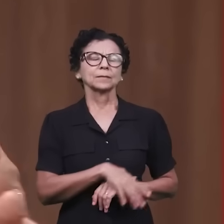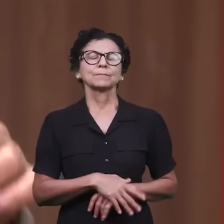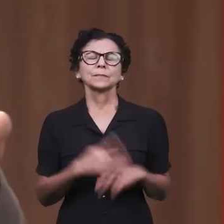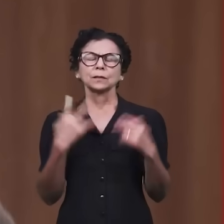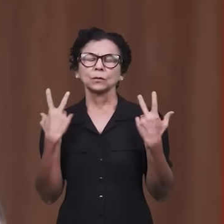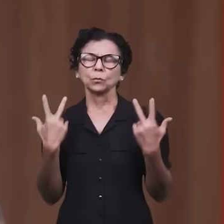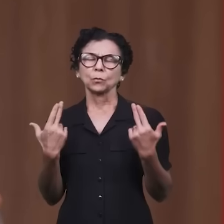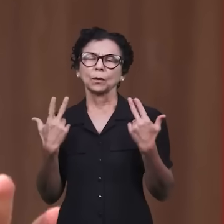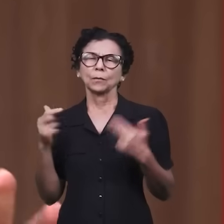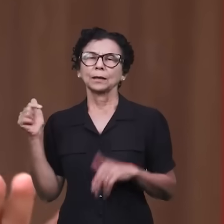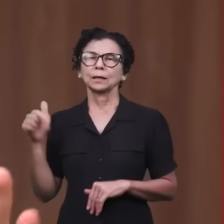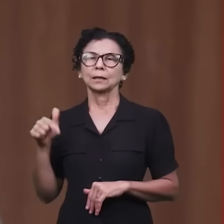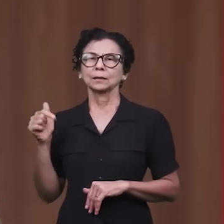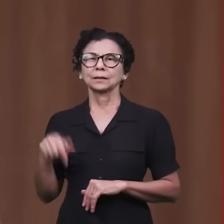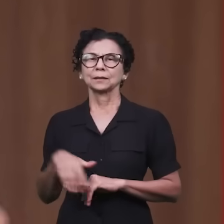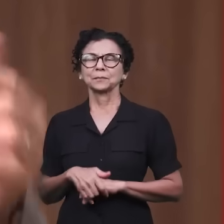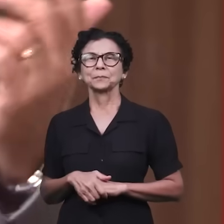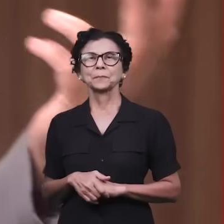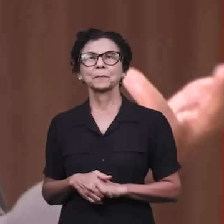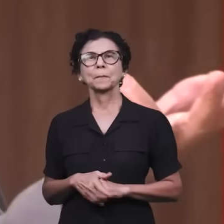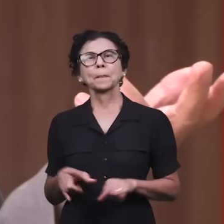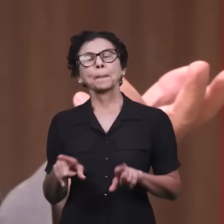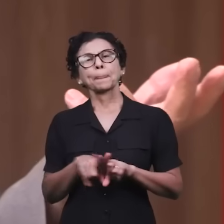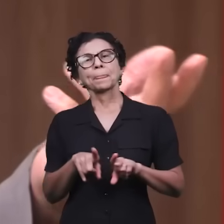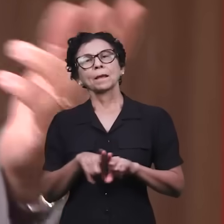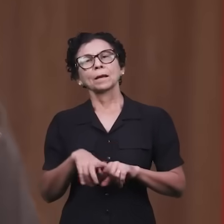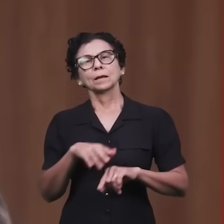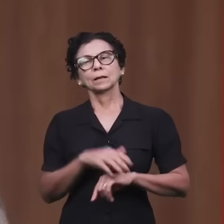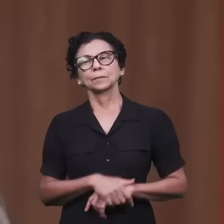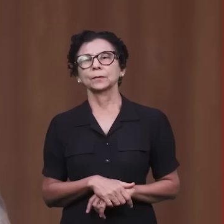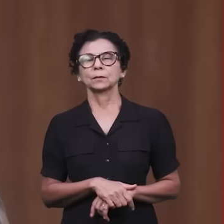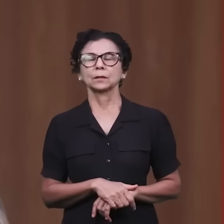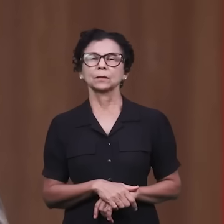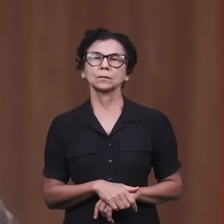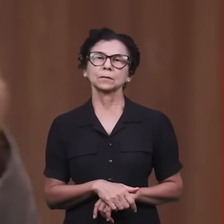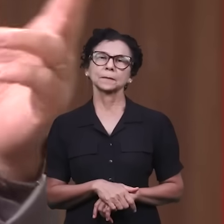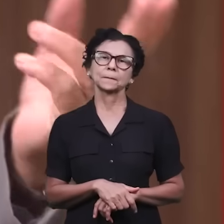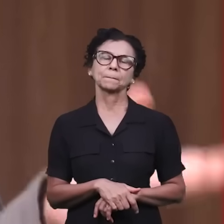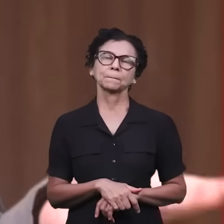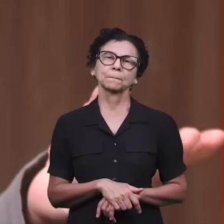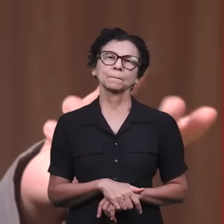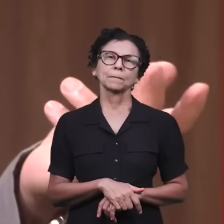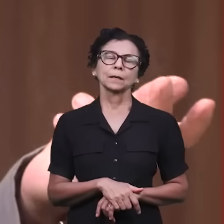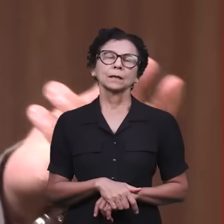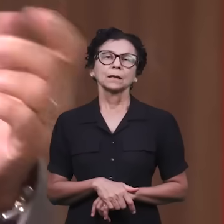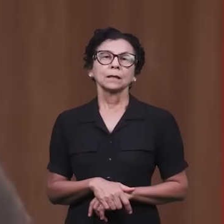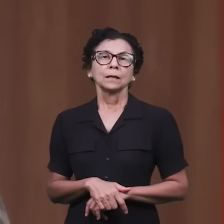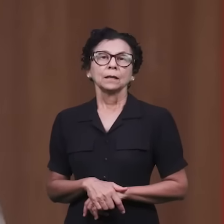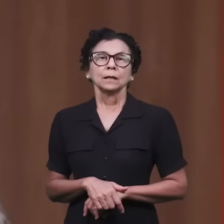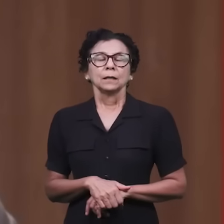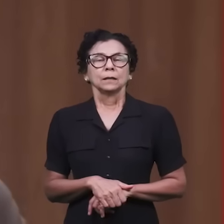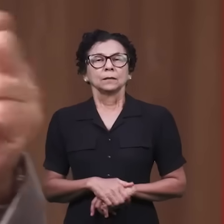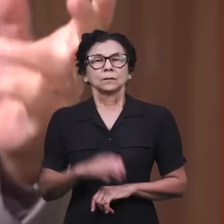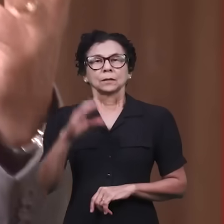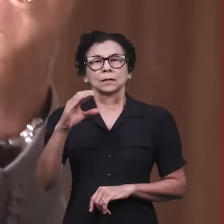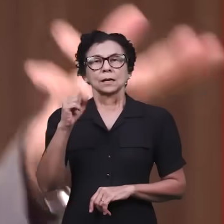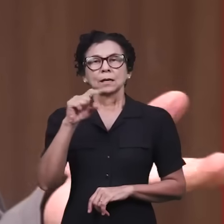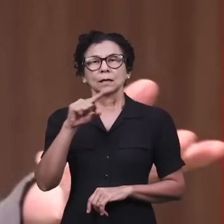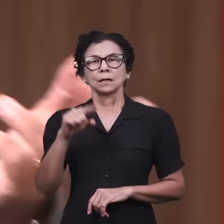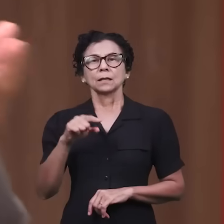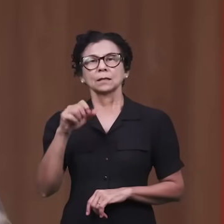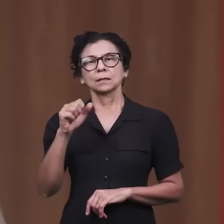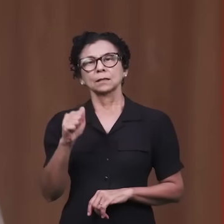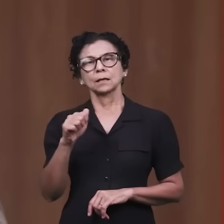para as crianças lá igualzinho nós fazemos aqui. O mesmo acontece no Cazaquistão, com o pastor Andrei Atluk, lá de Akhtal, e o